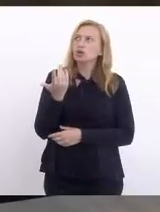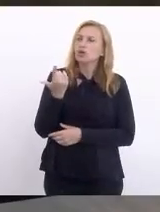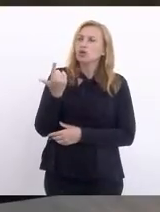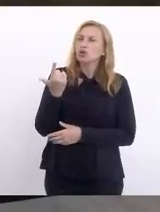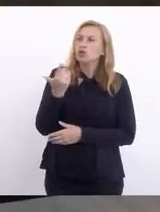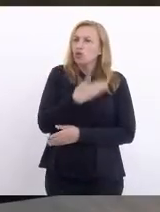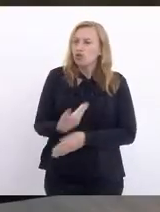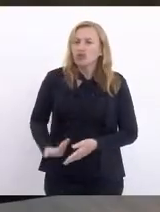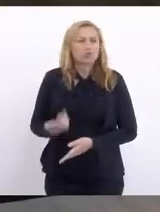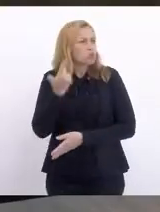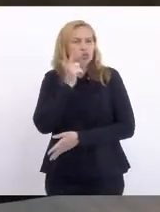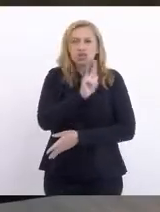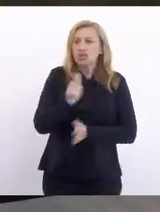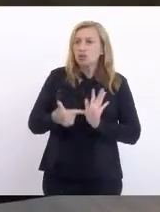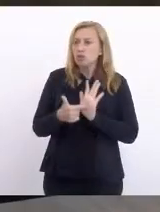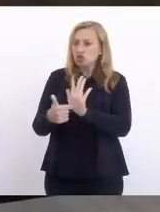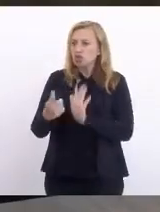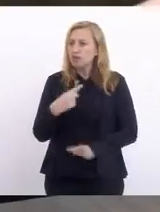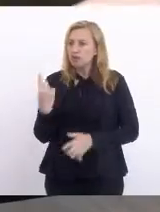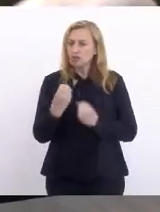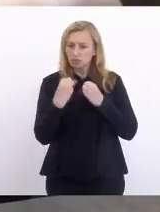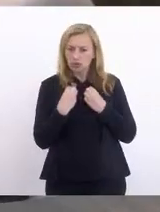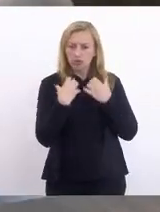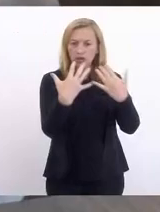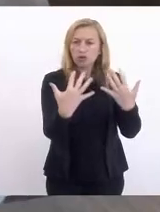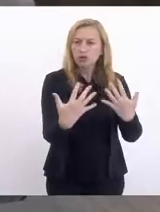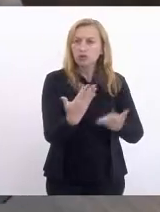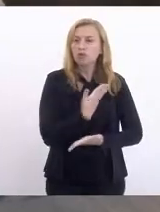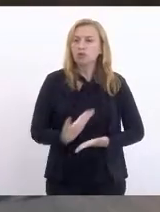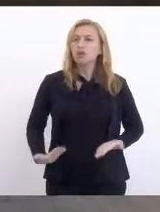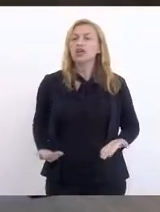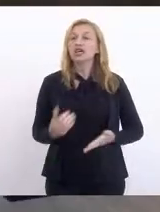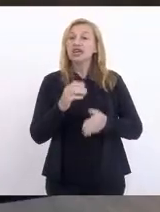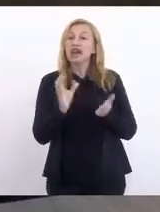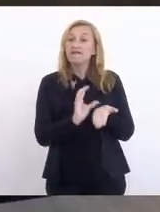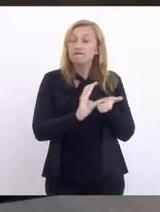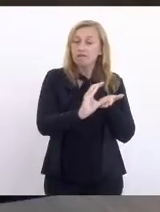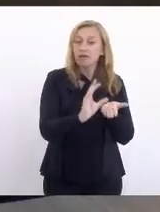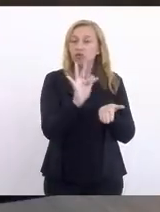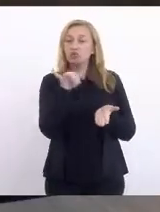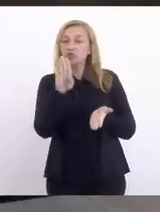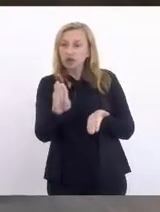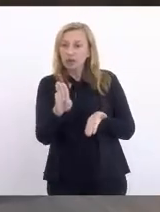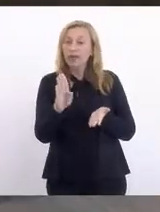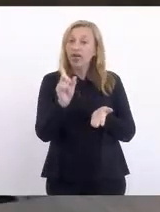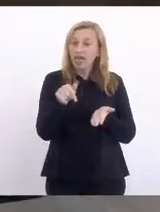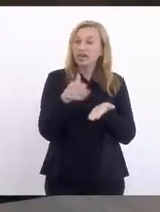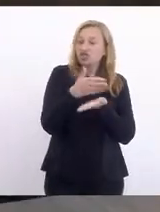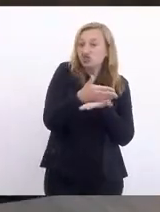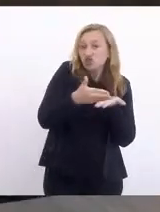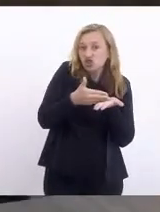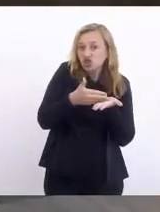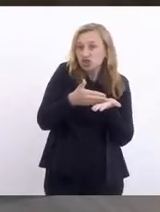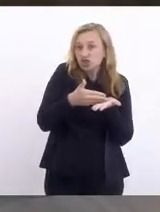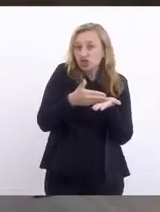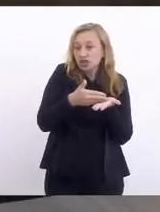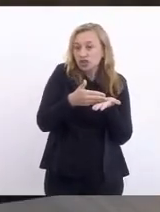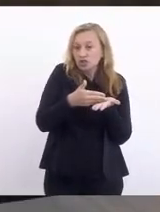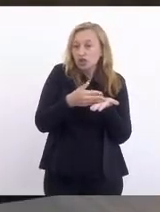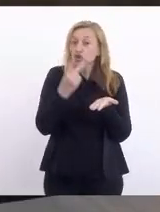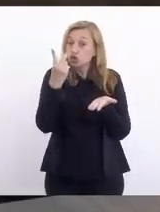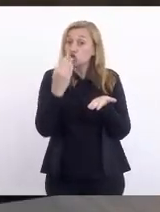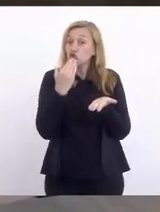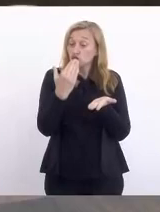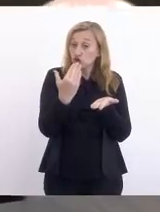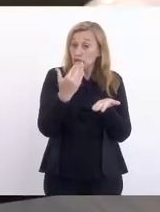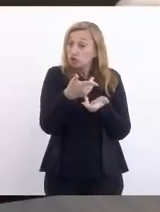conseguiu o governo não conseguiu demonstrar esse para gente ir na audiência pública que a verba do fundeb ela é dividida é em